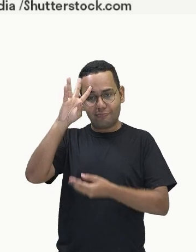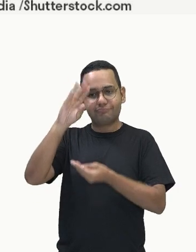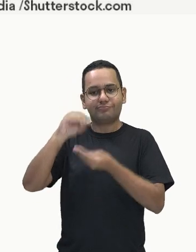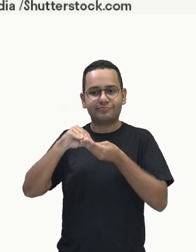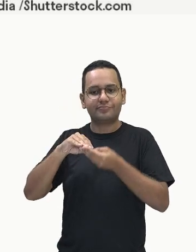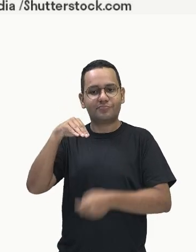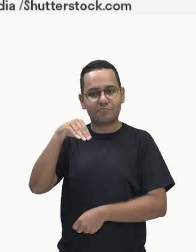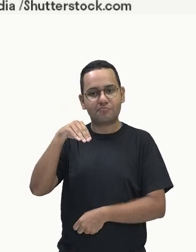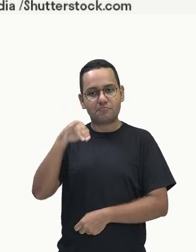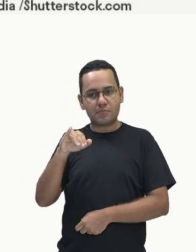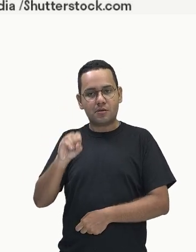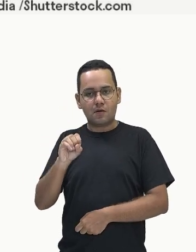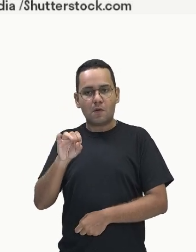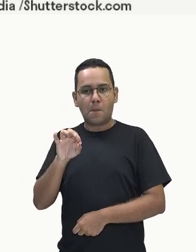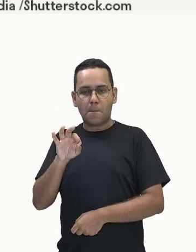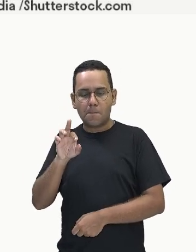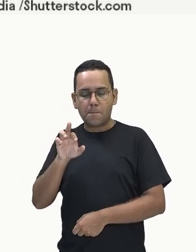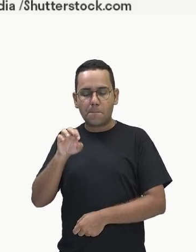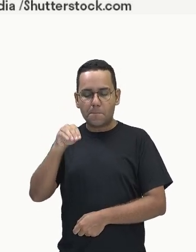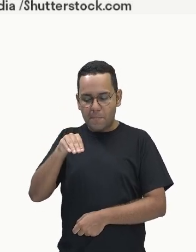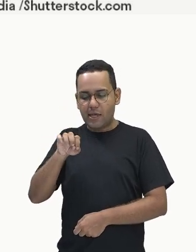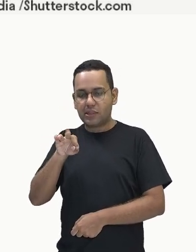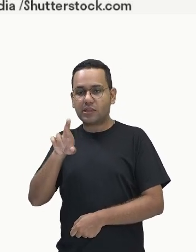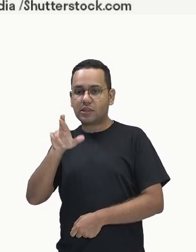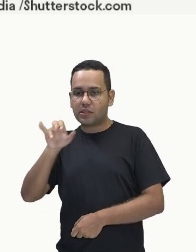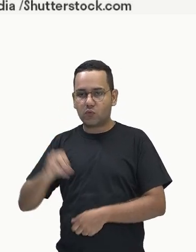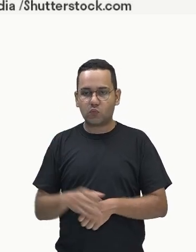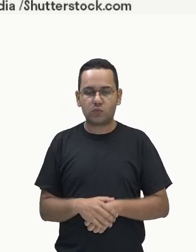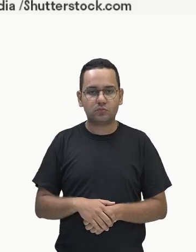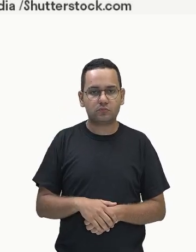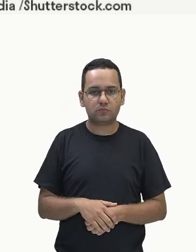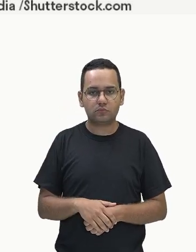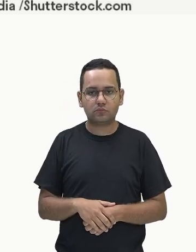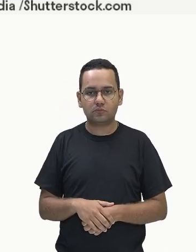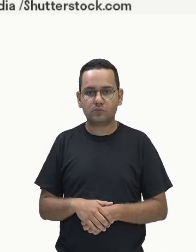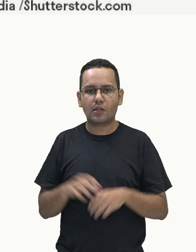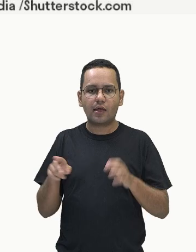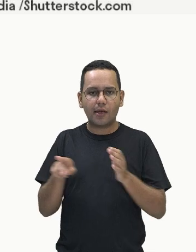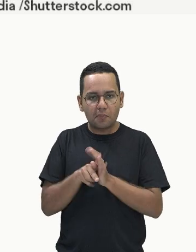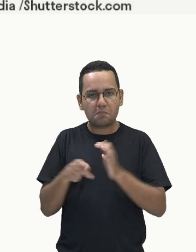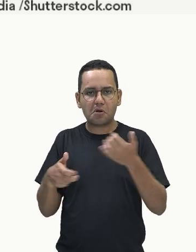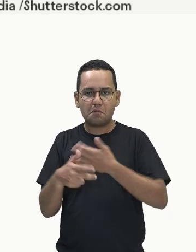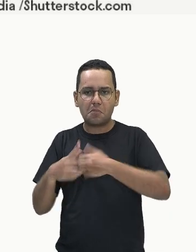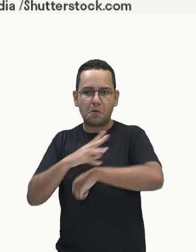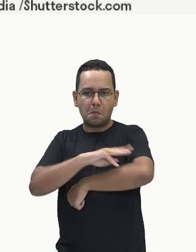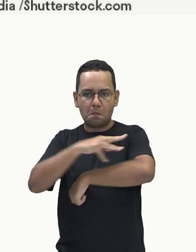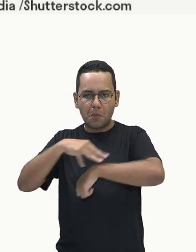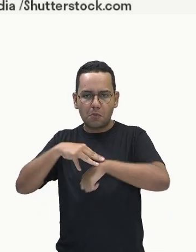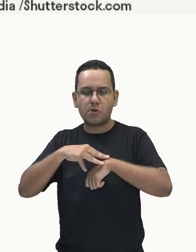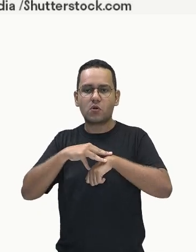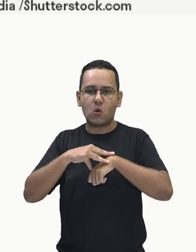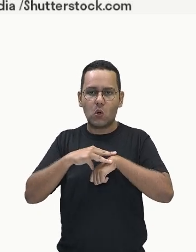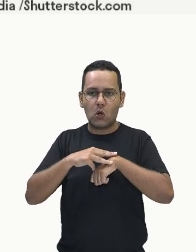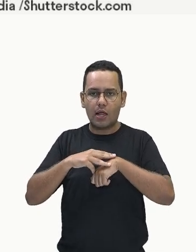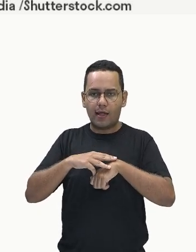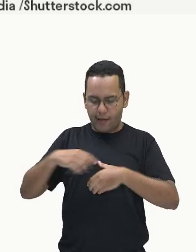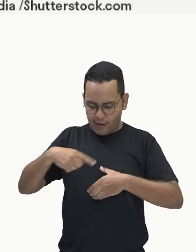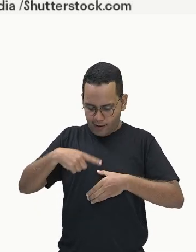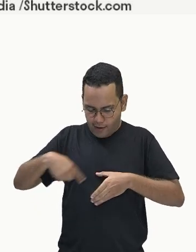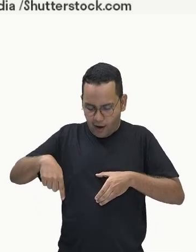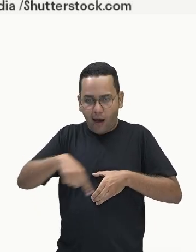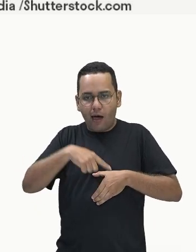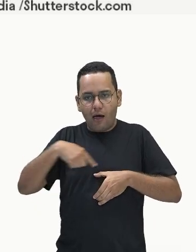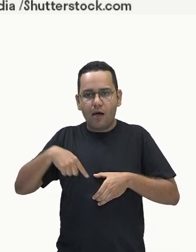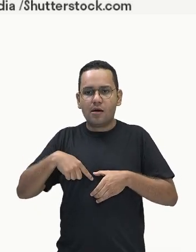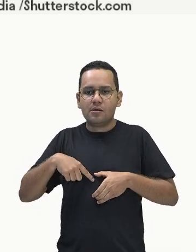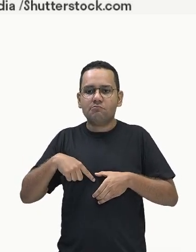perceber claramente, né, que ela é uma camada, dá para saber, ó, camada muscular, miométrio, camada do meio. E por que, professor Vinícius,